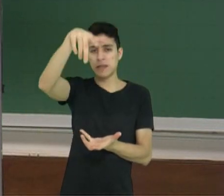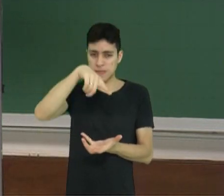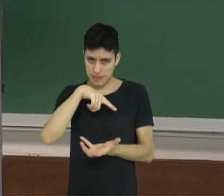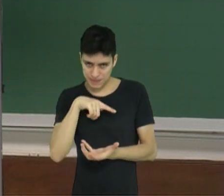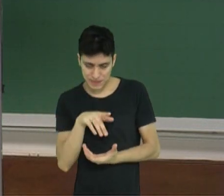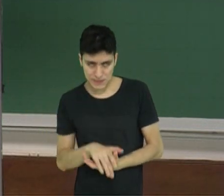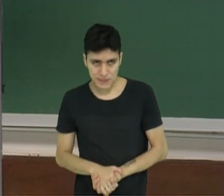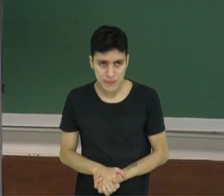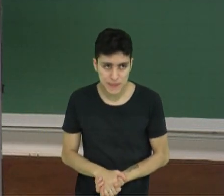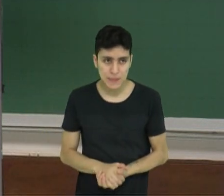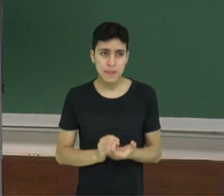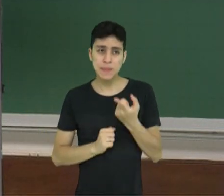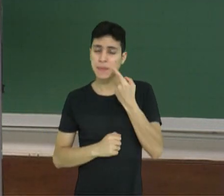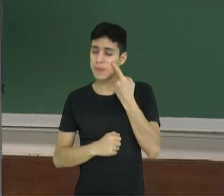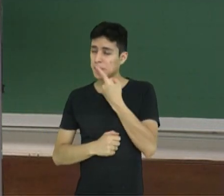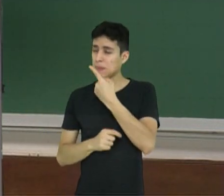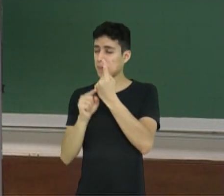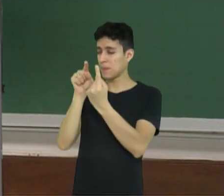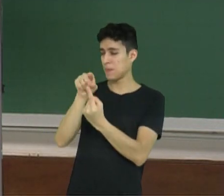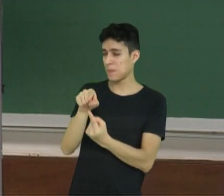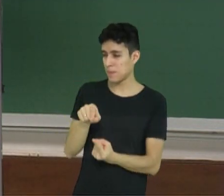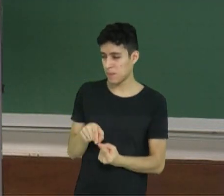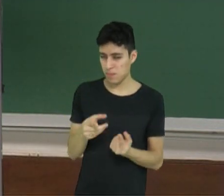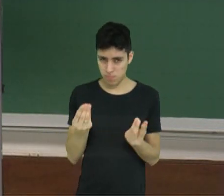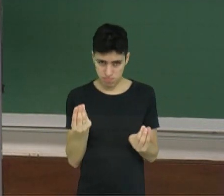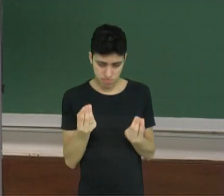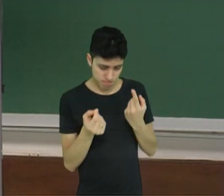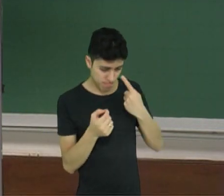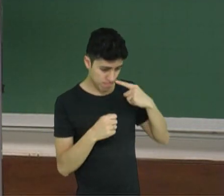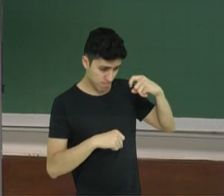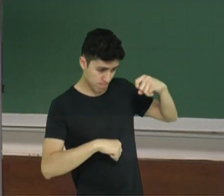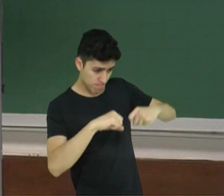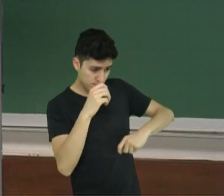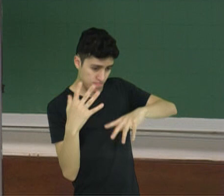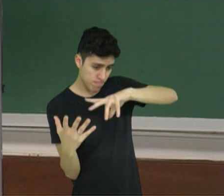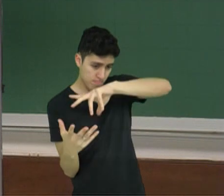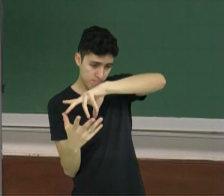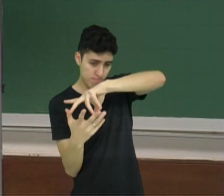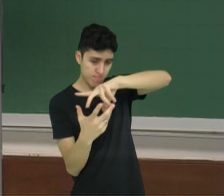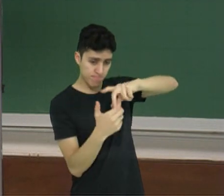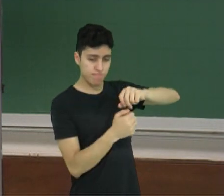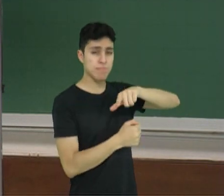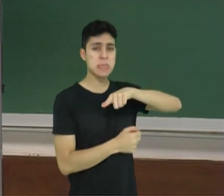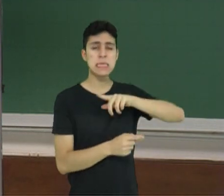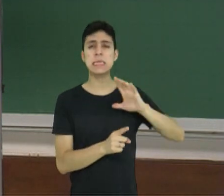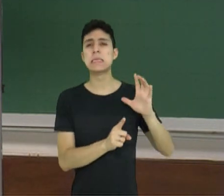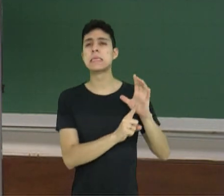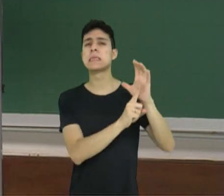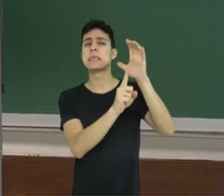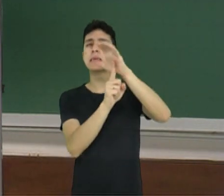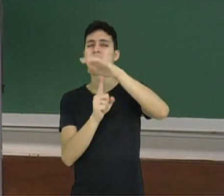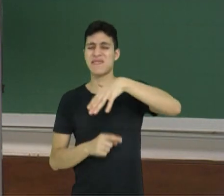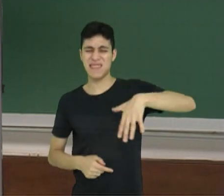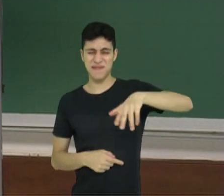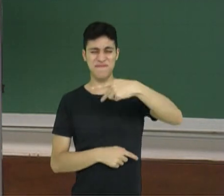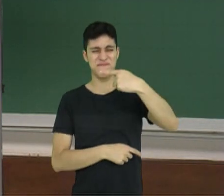as relações da industrialização mundial com os impactos ambientais nas regiões